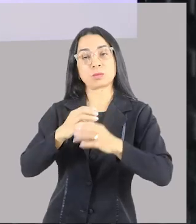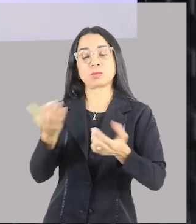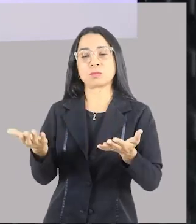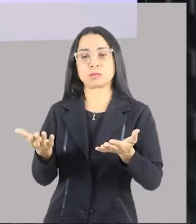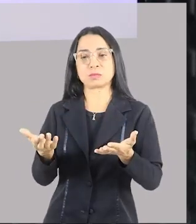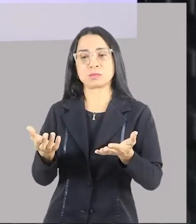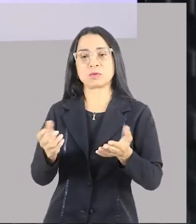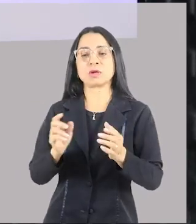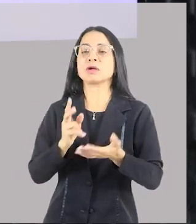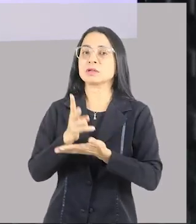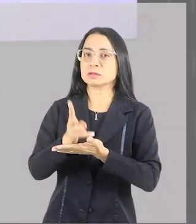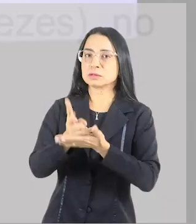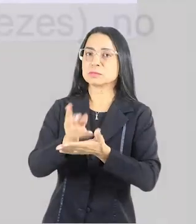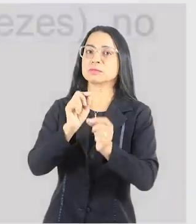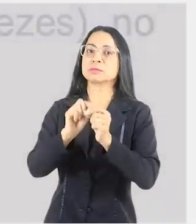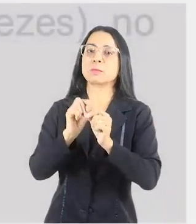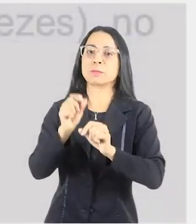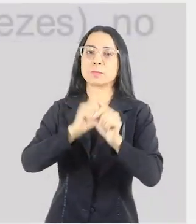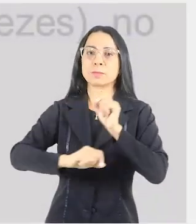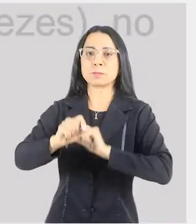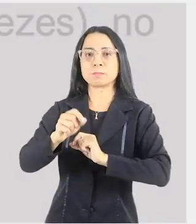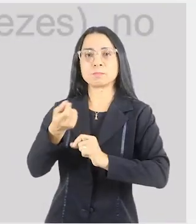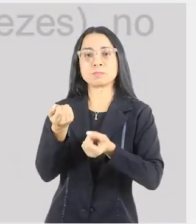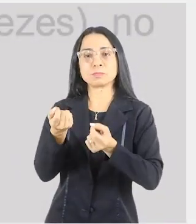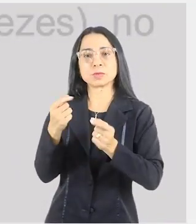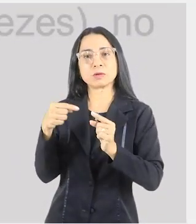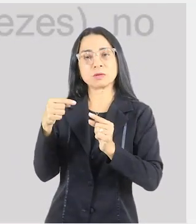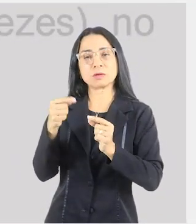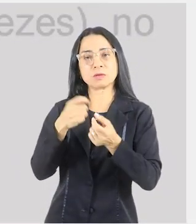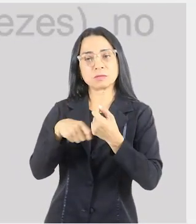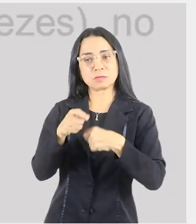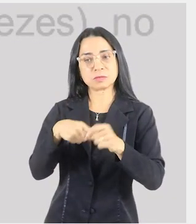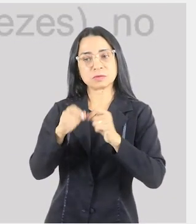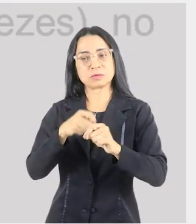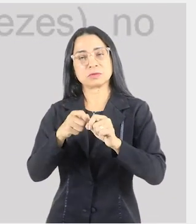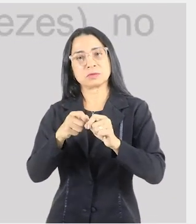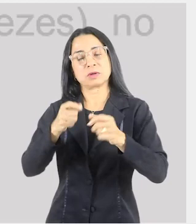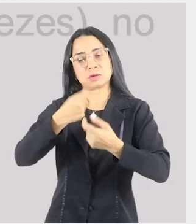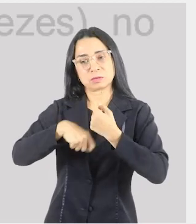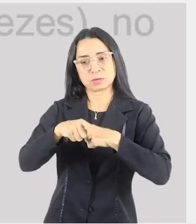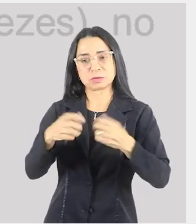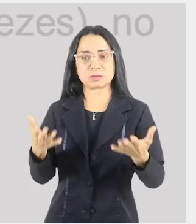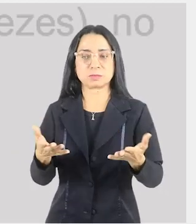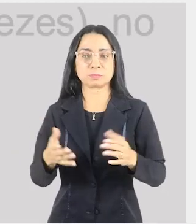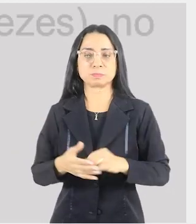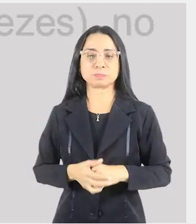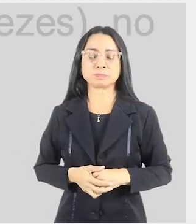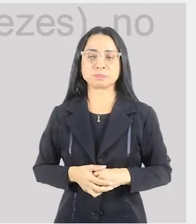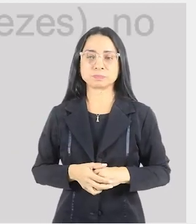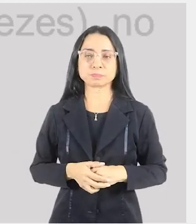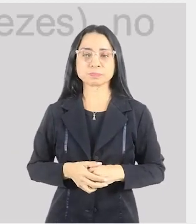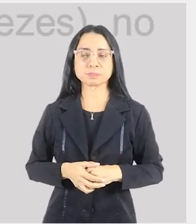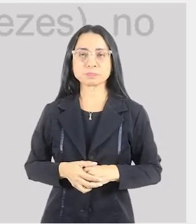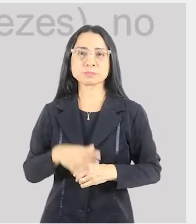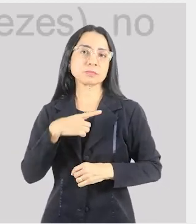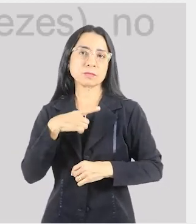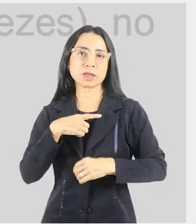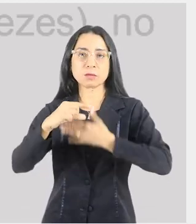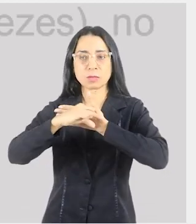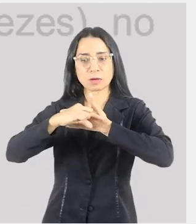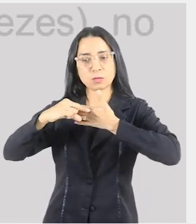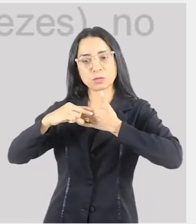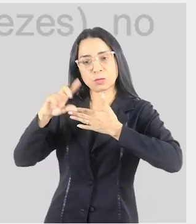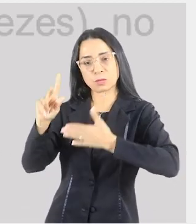função administrativa. Tem uma grande doutrinadora do direito administrativo chamada Eli Lopes